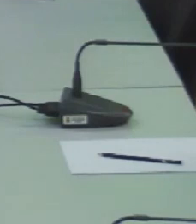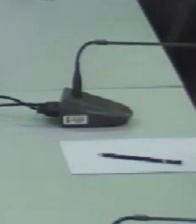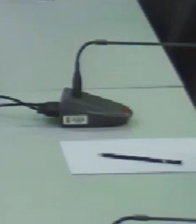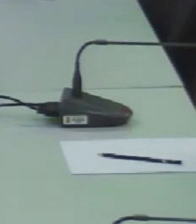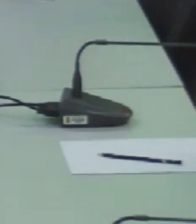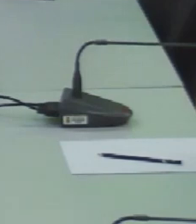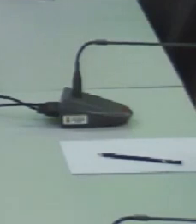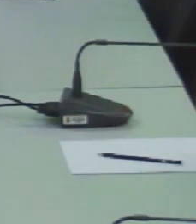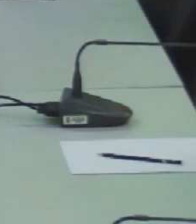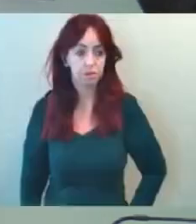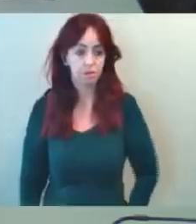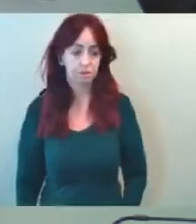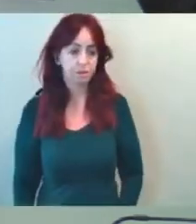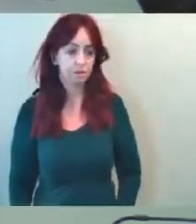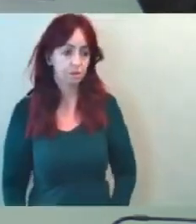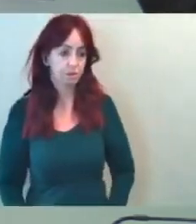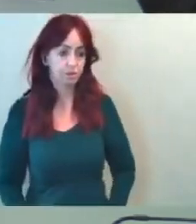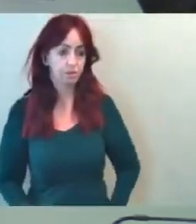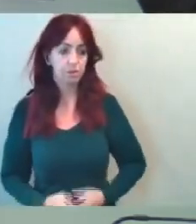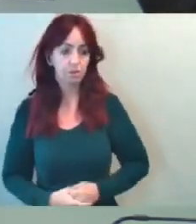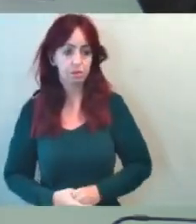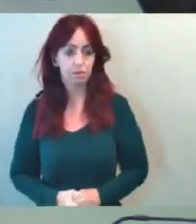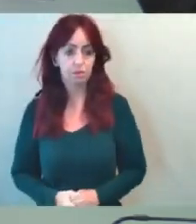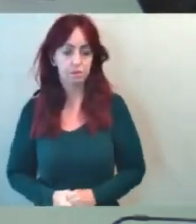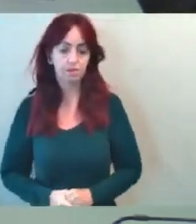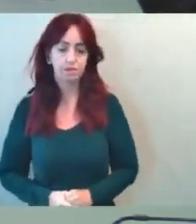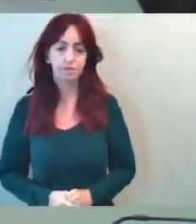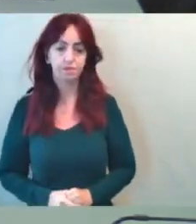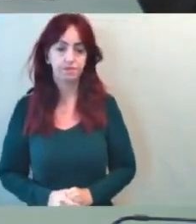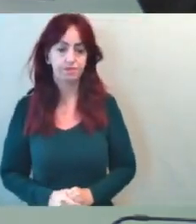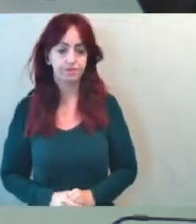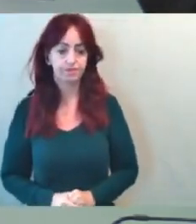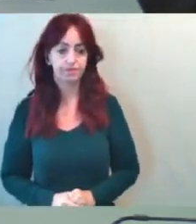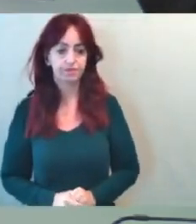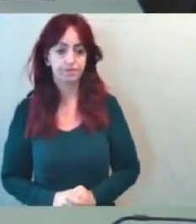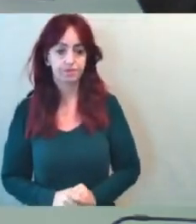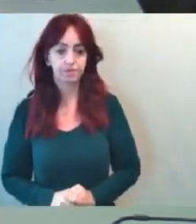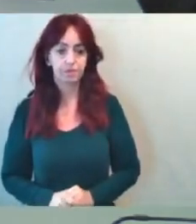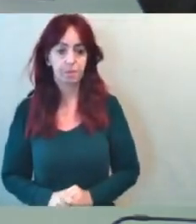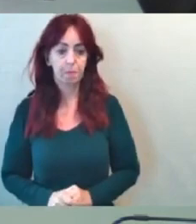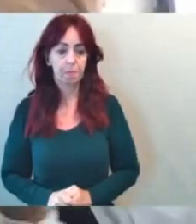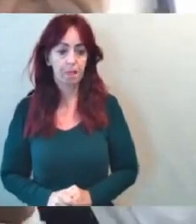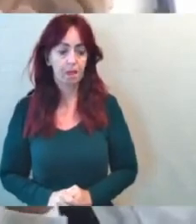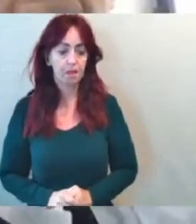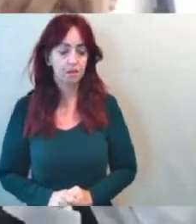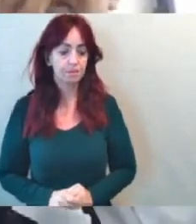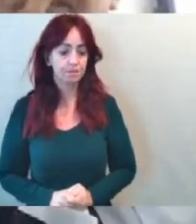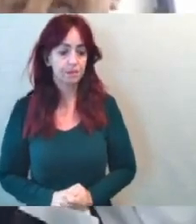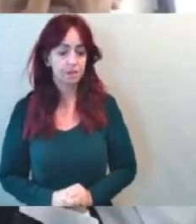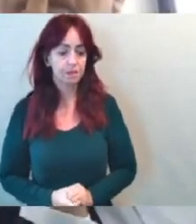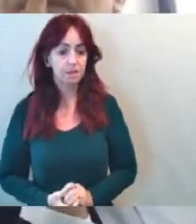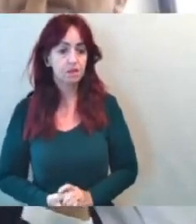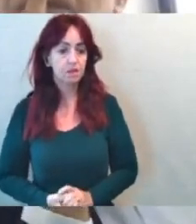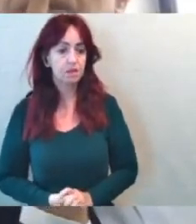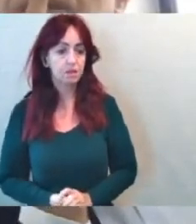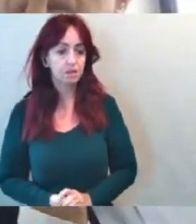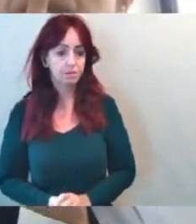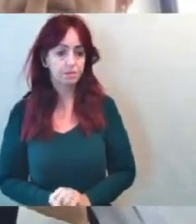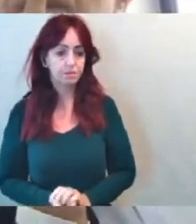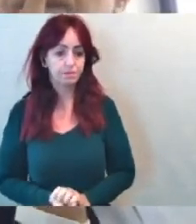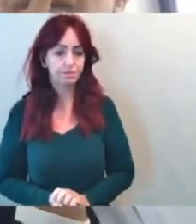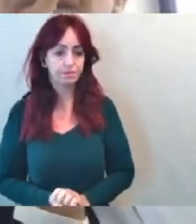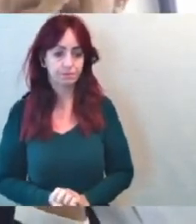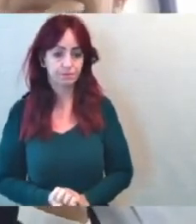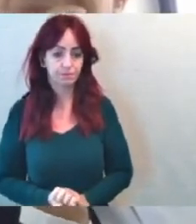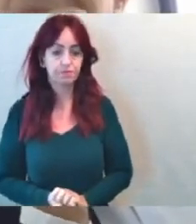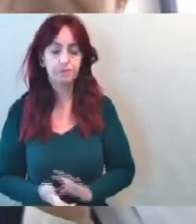Obrigado. Então tá. O senhor... Muito bem. O senhor André consegue nos responder, por gentileza? Consegue. Eu